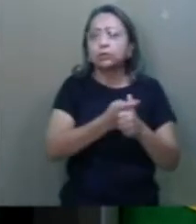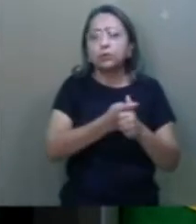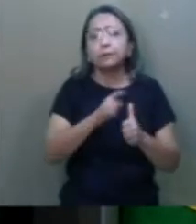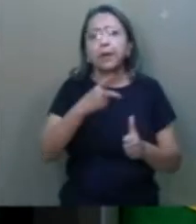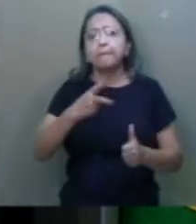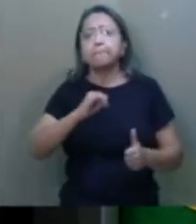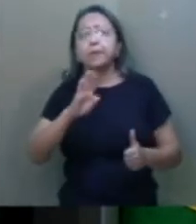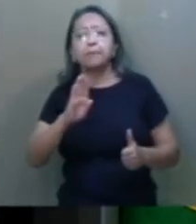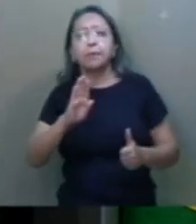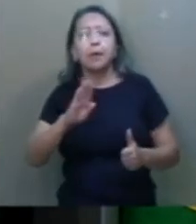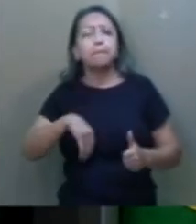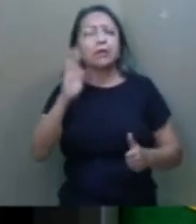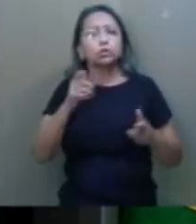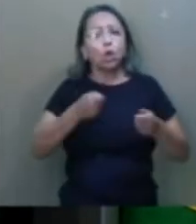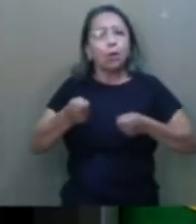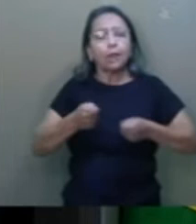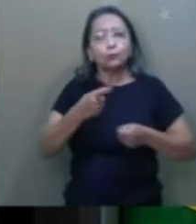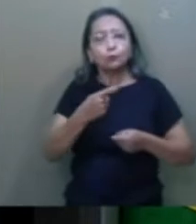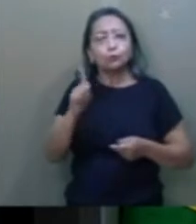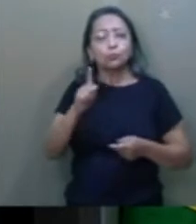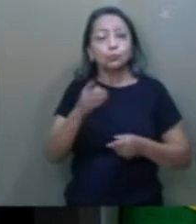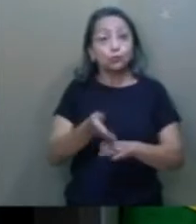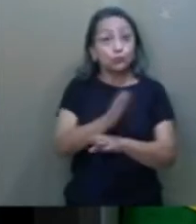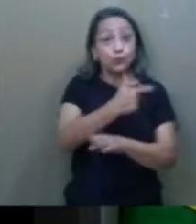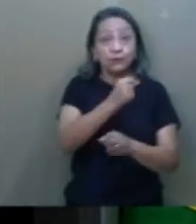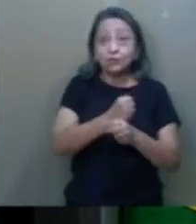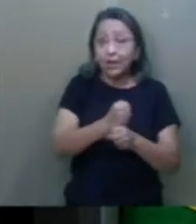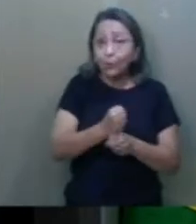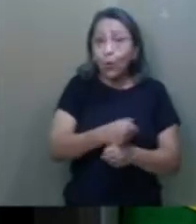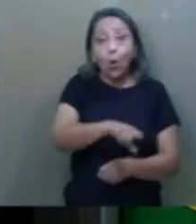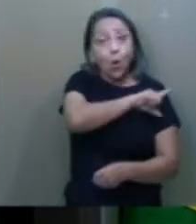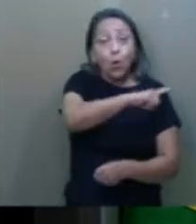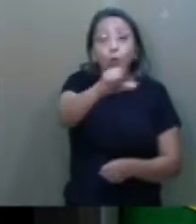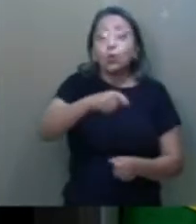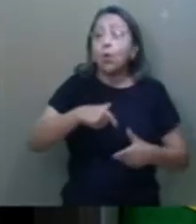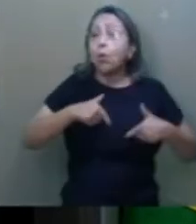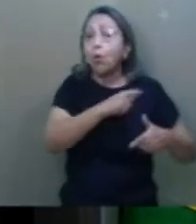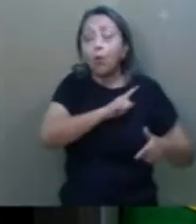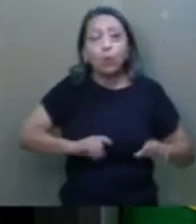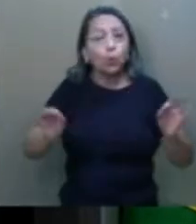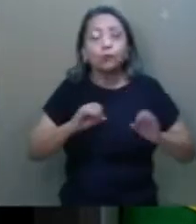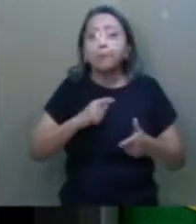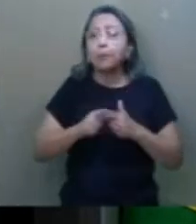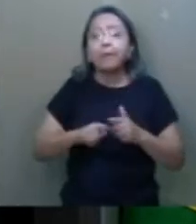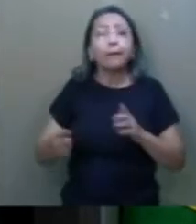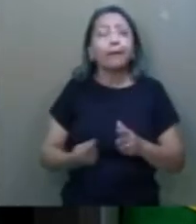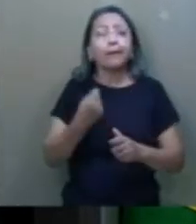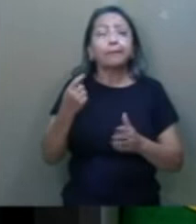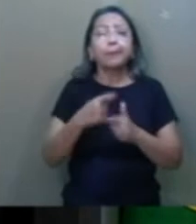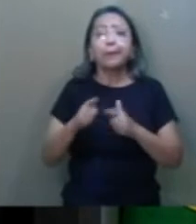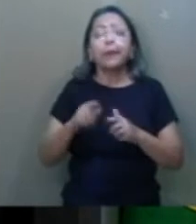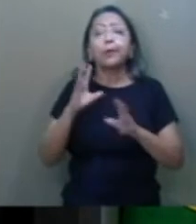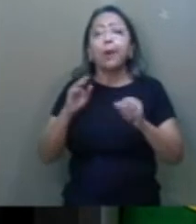PIB entre as mais controladas dos últimos 20 anos. Governos que não enfrentaram crises como a do Covid não conseguiram controlar